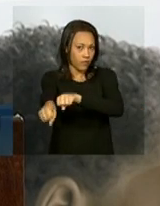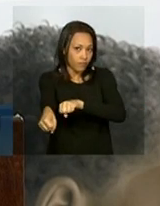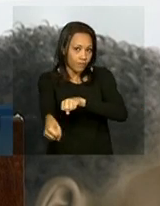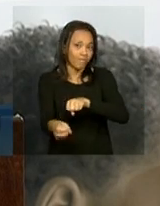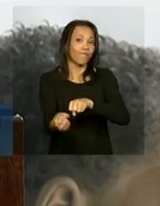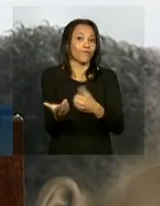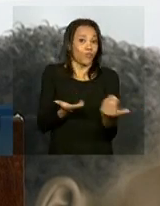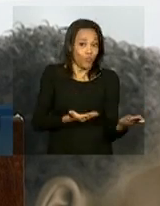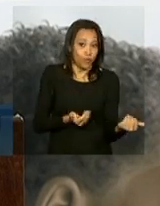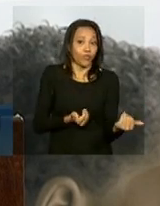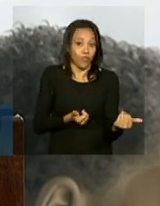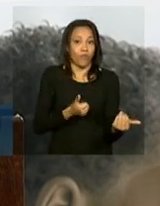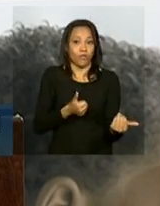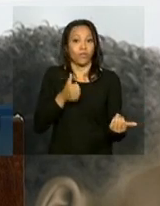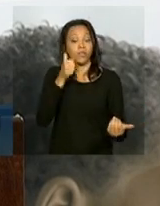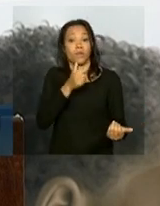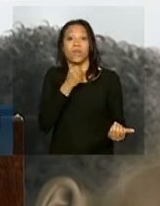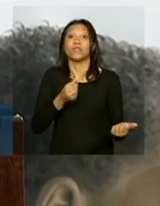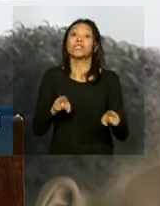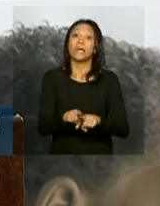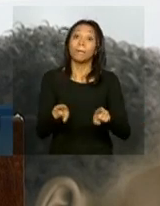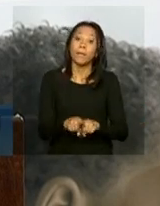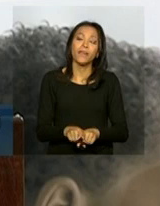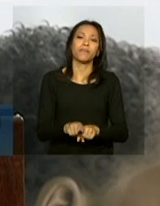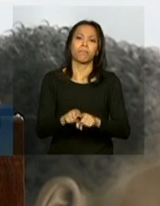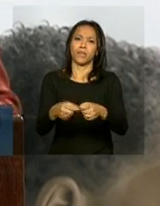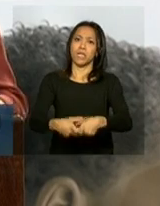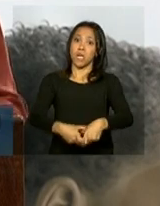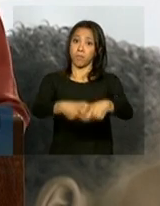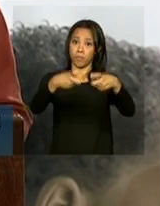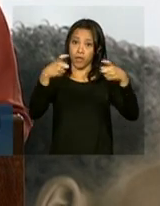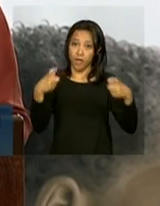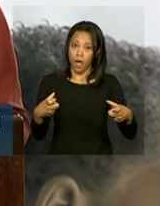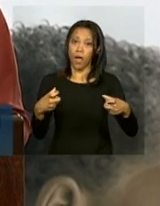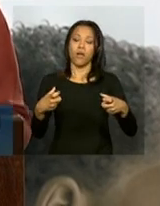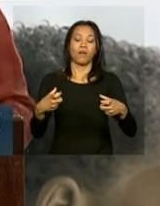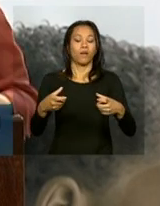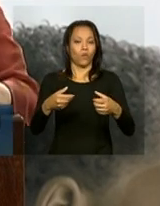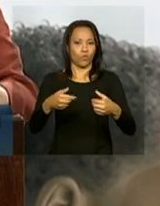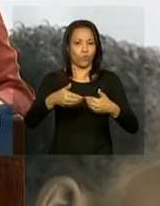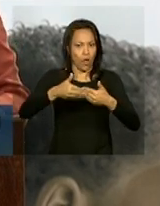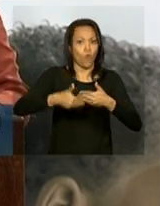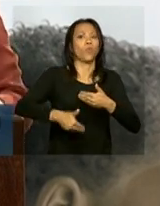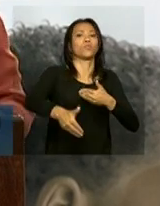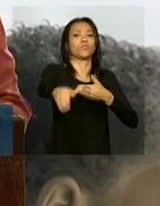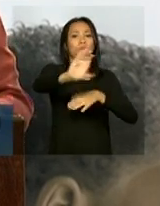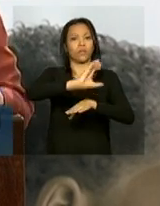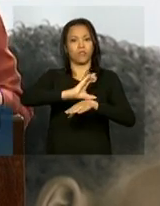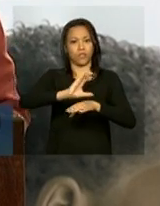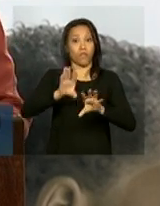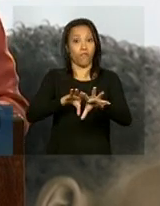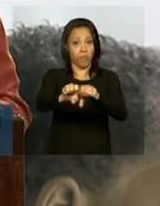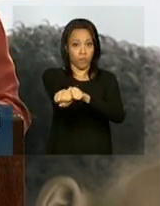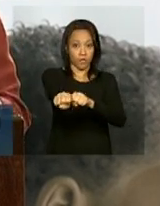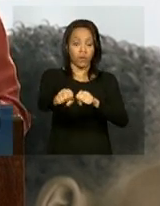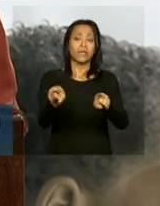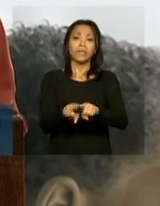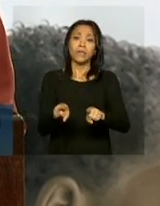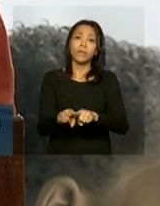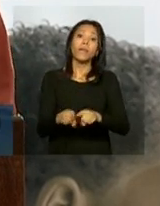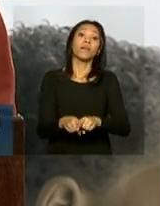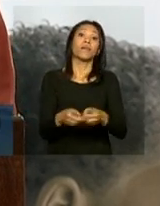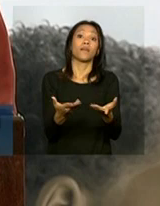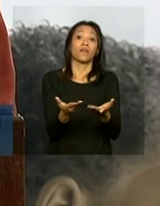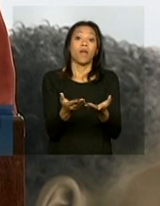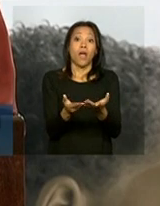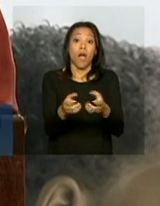de jovens médicos, de ampliação da residência. Mas também nós estamos ampliando a infraestrutura